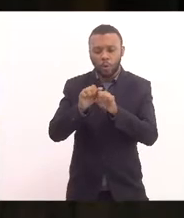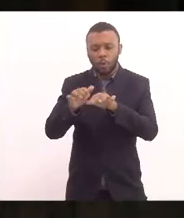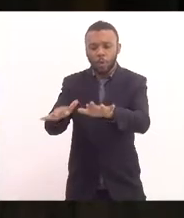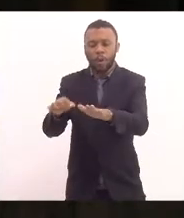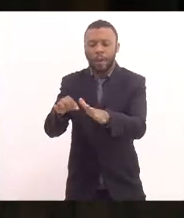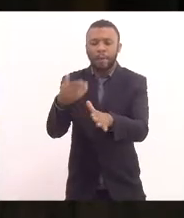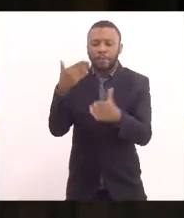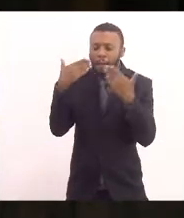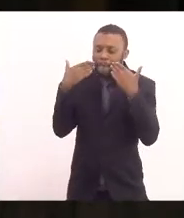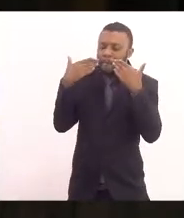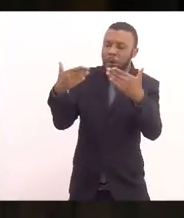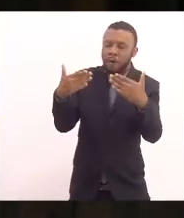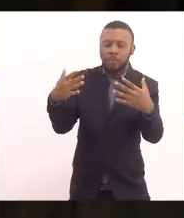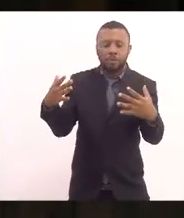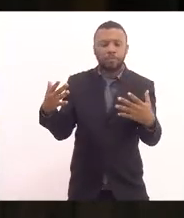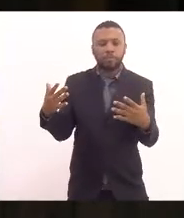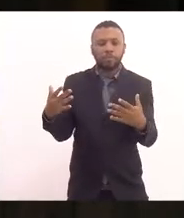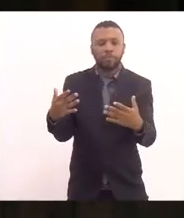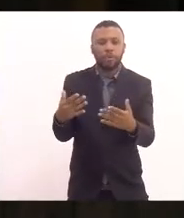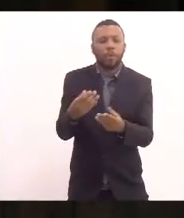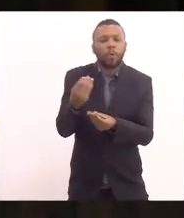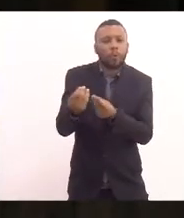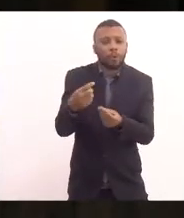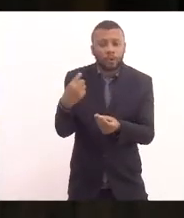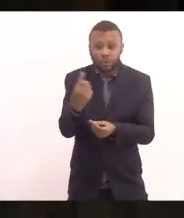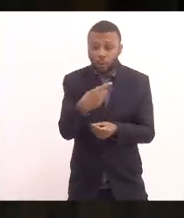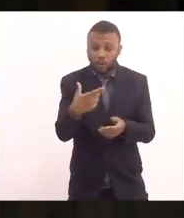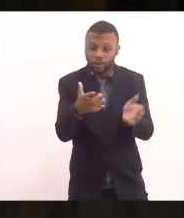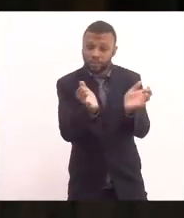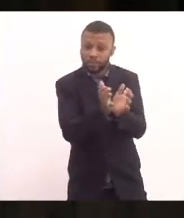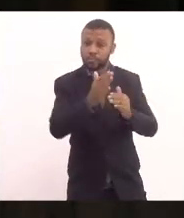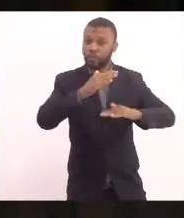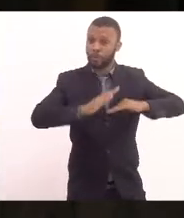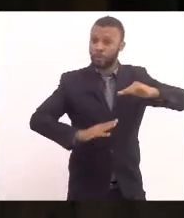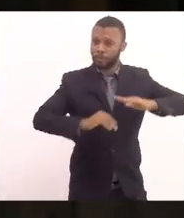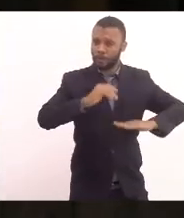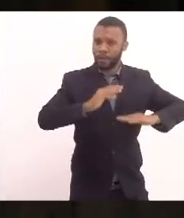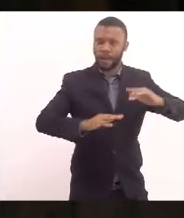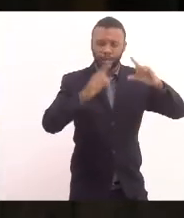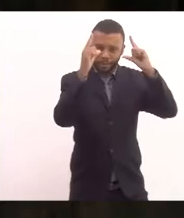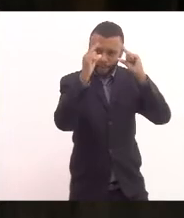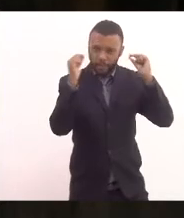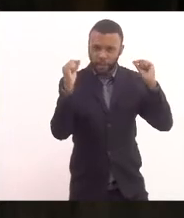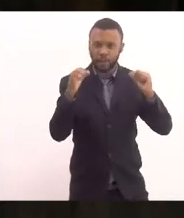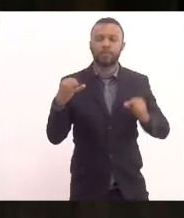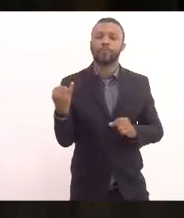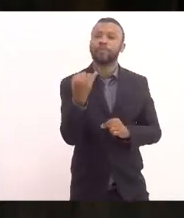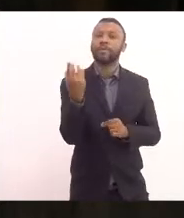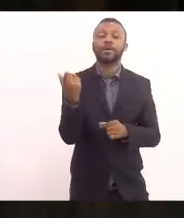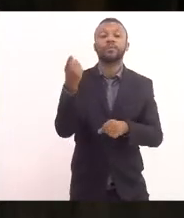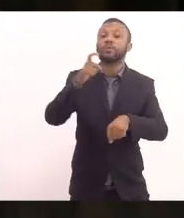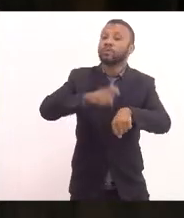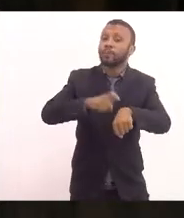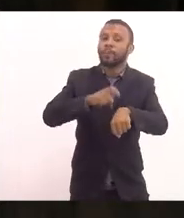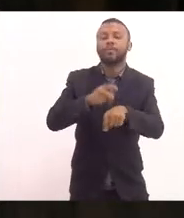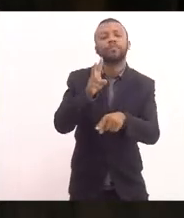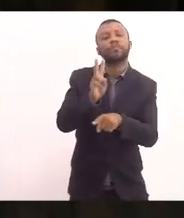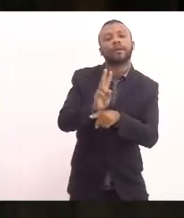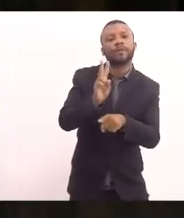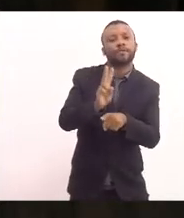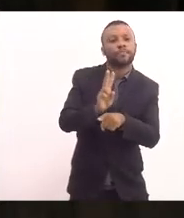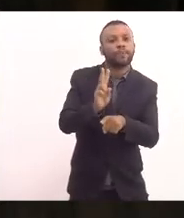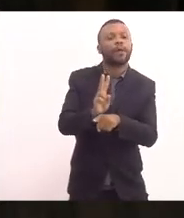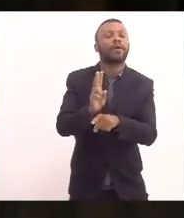mostrou o quanto nós somos importantes na área do atendimento básico, na área